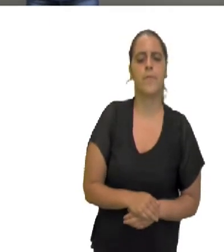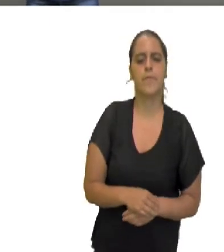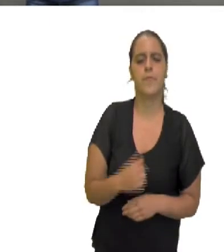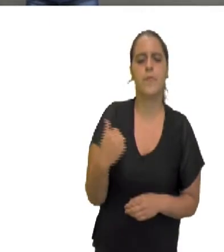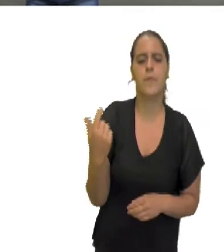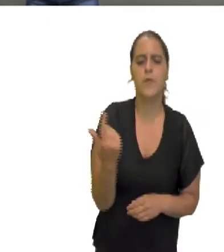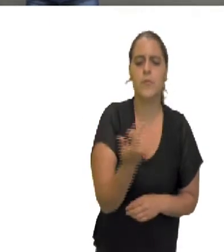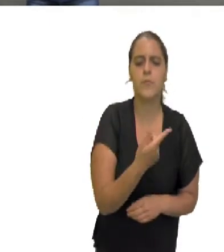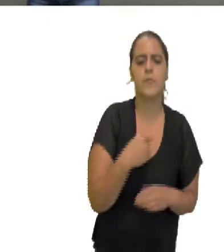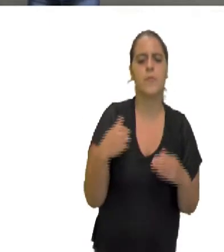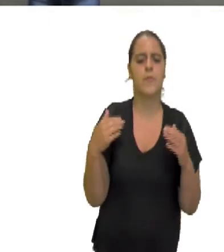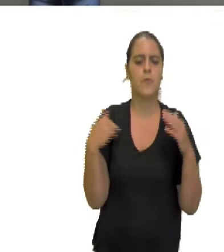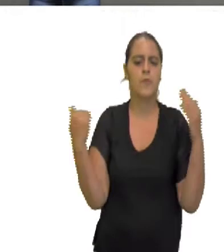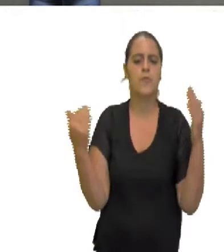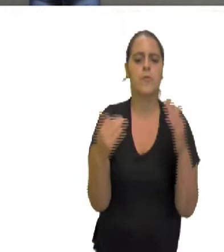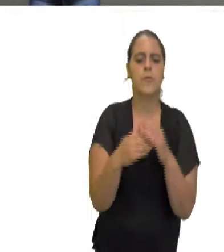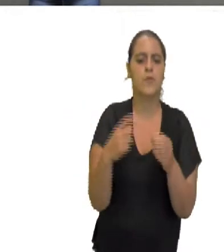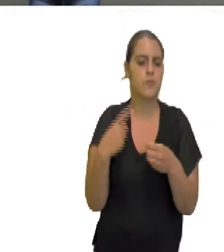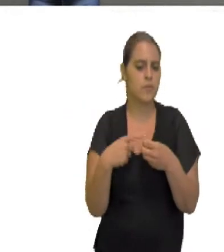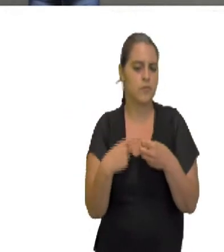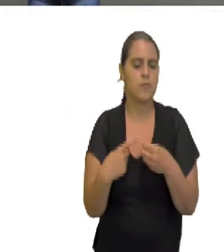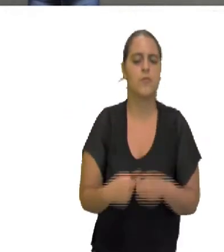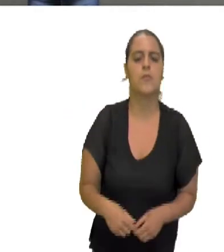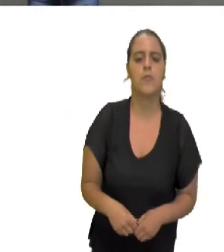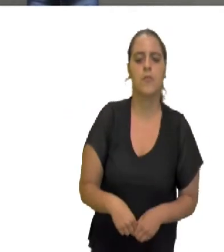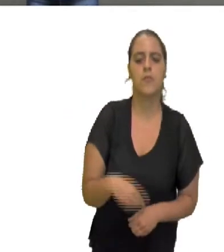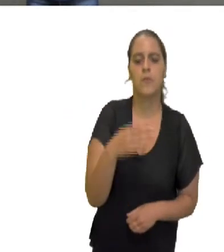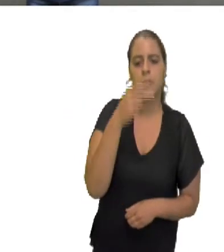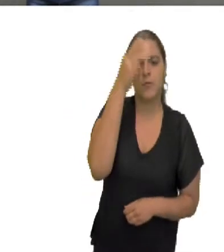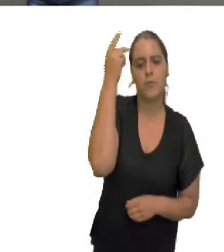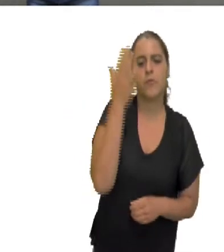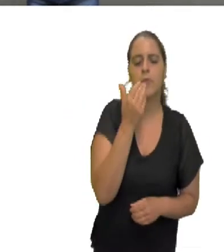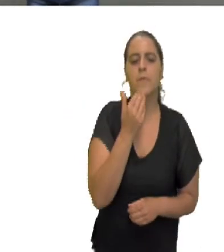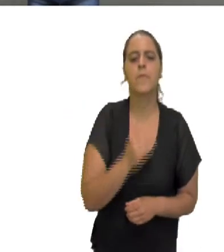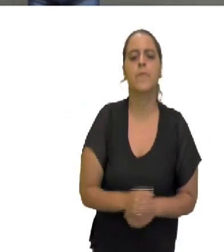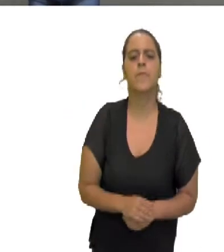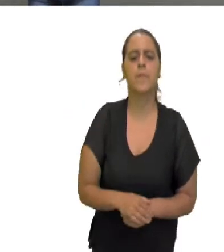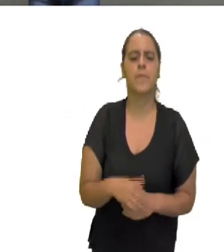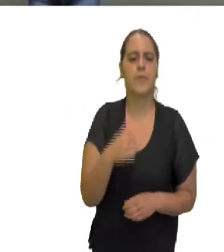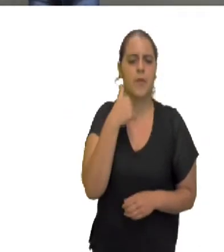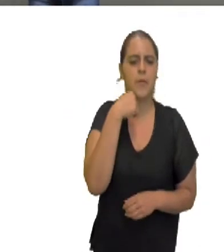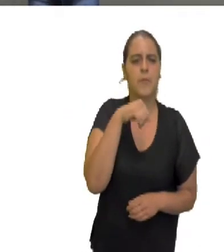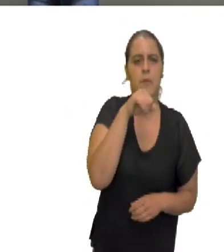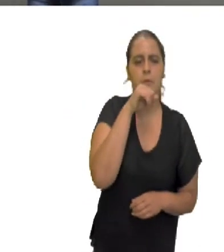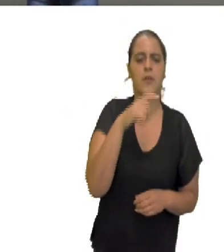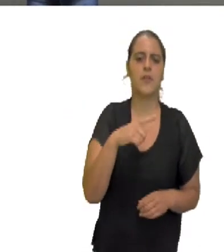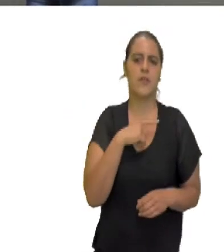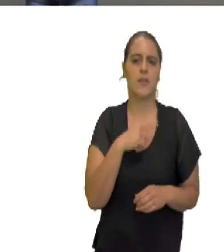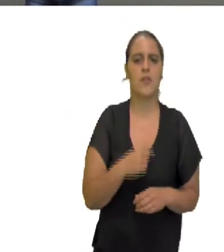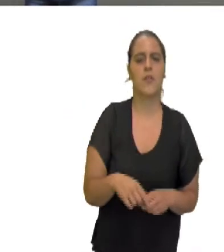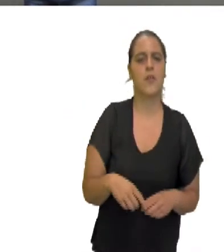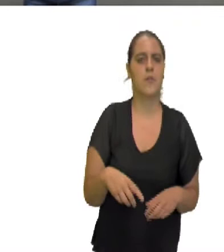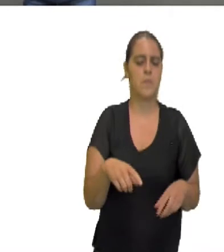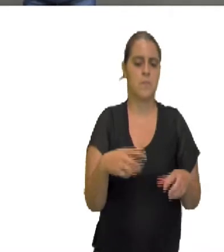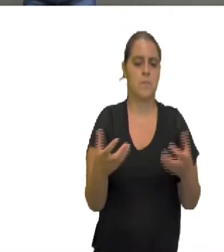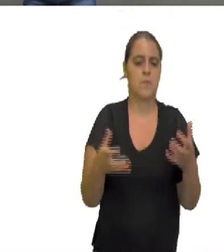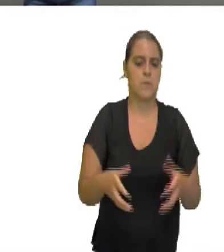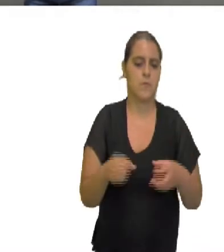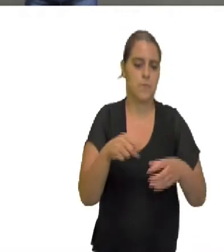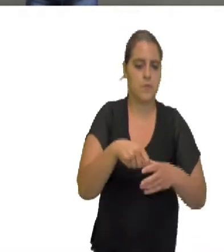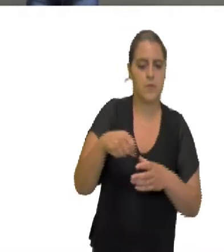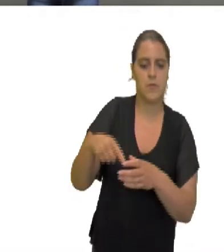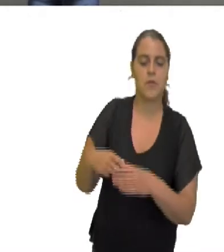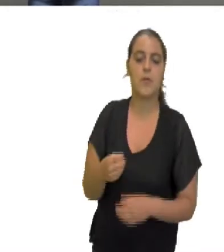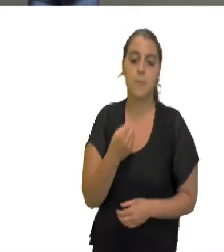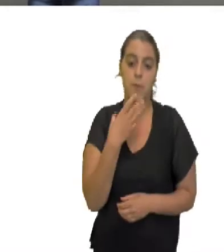nas mesas de todas as cidades. Professora, mas a minha mãe tem uma horta. Bacana, mamãe tem uma